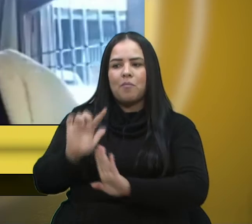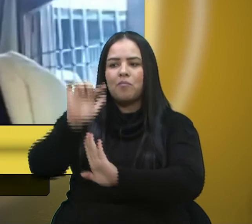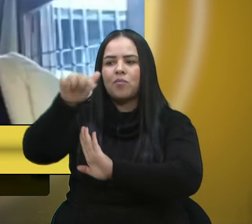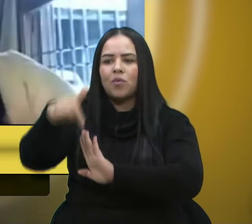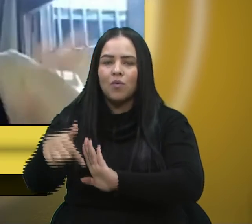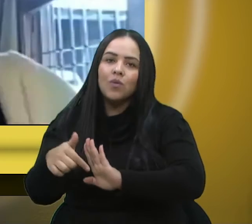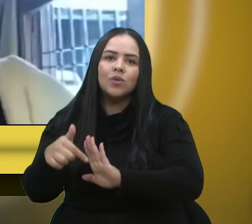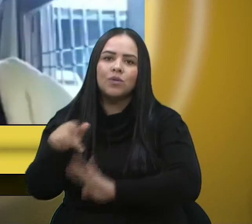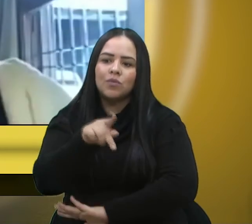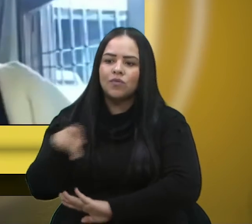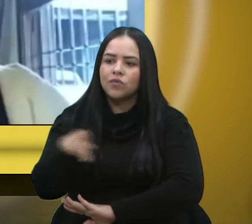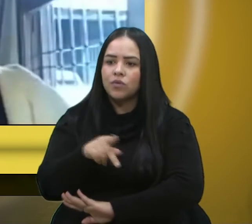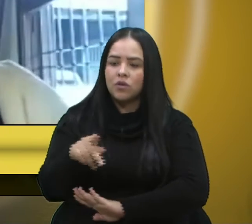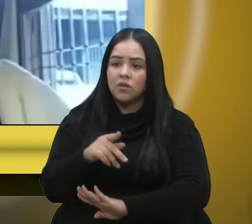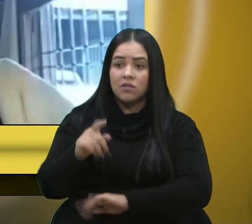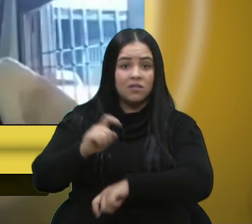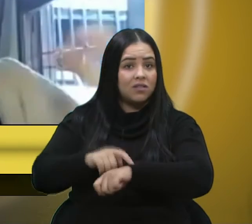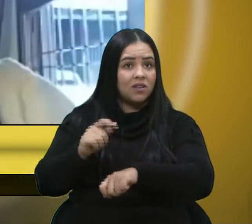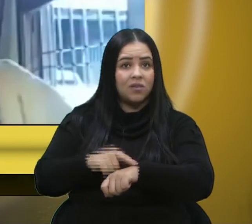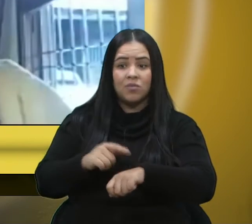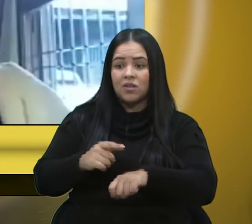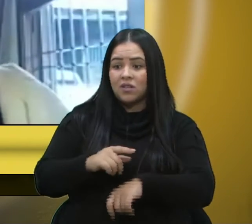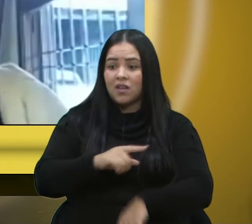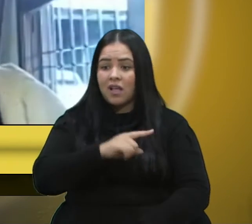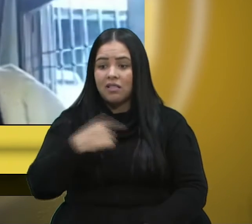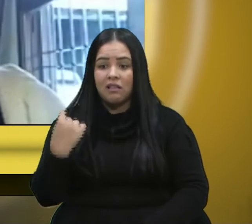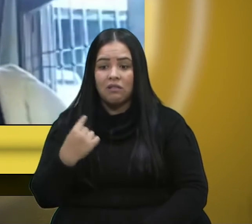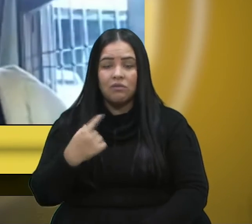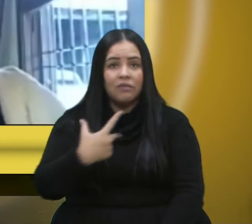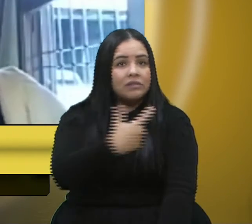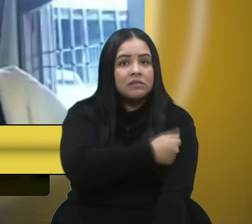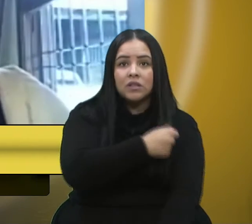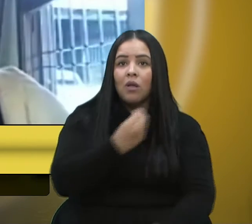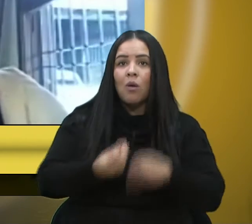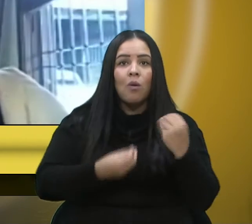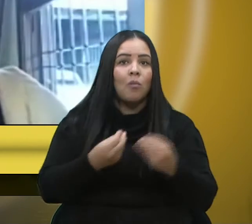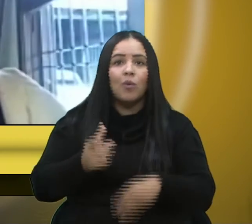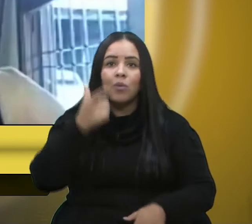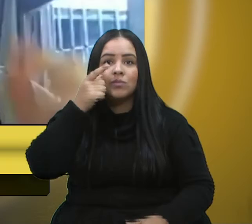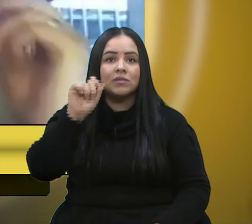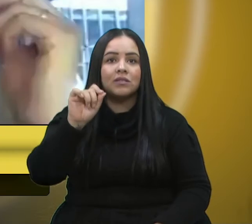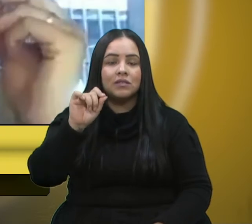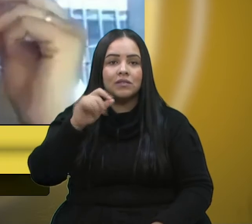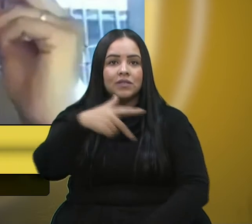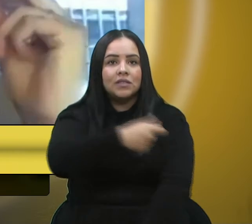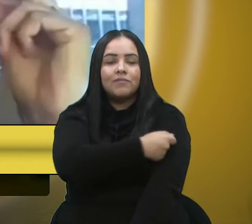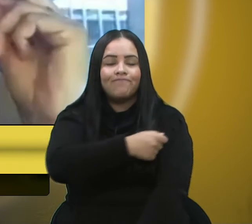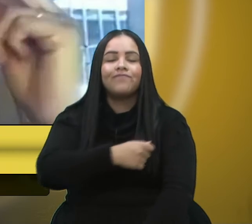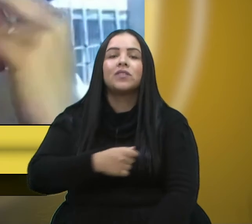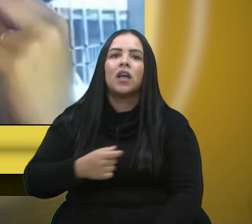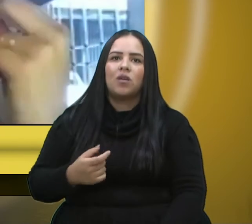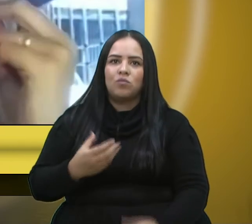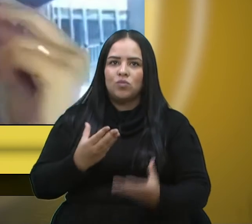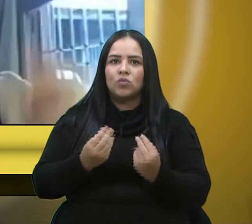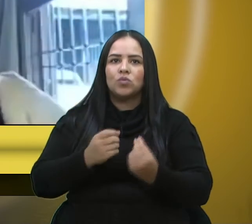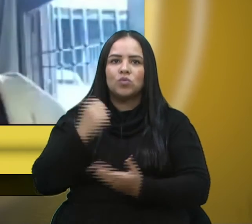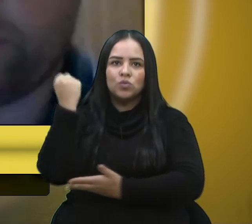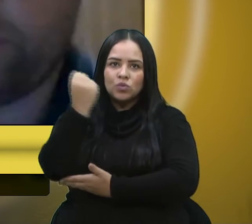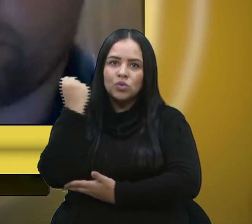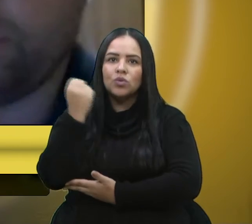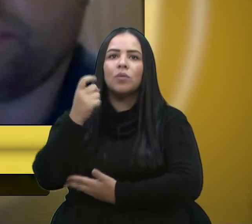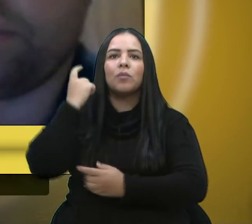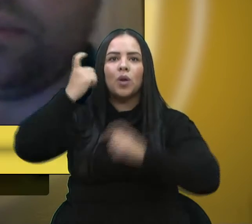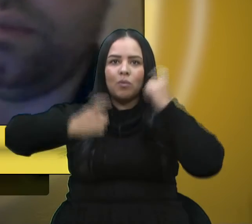ritmo, quando realmente a gente vai conseguir, ainda mais com esses atrasos de vacinação. Então, é algo bem grave e bem preocupante. Obrigada, vereador. Obrigado,